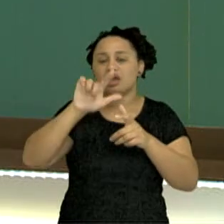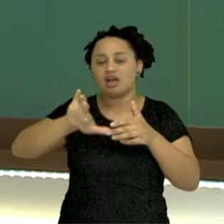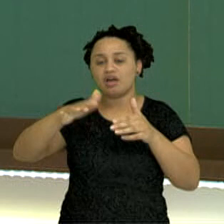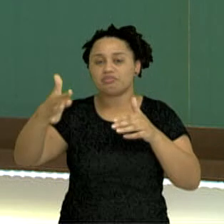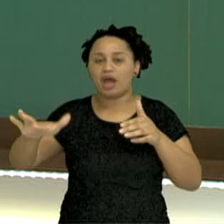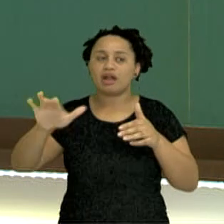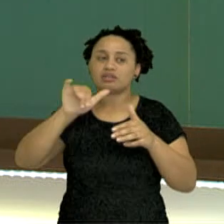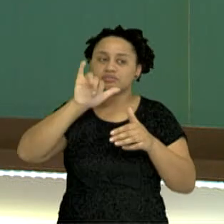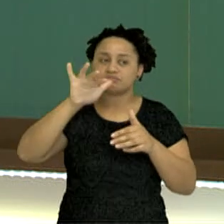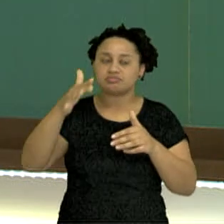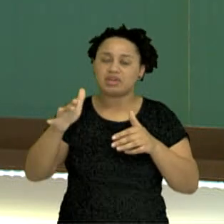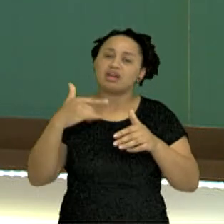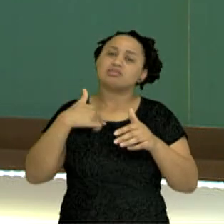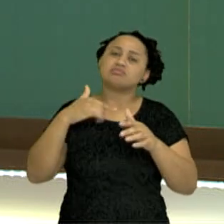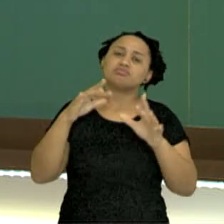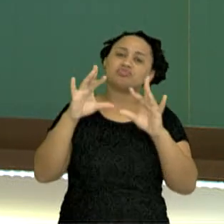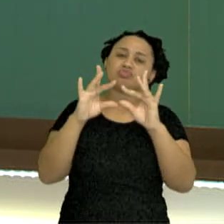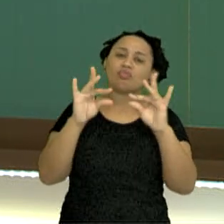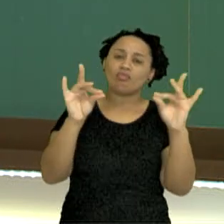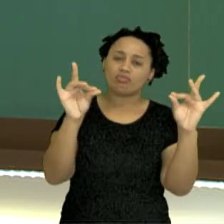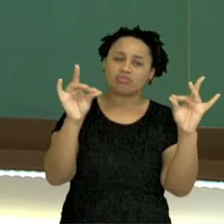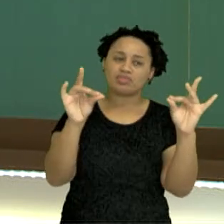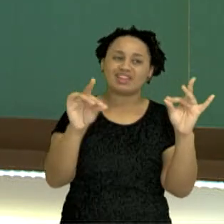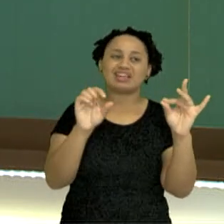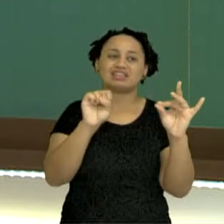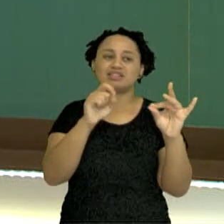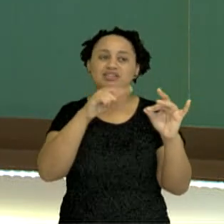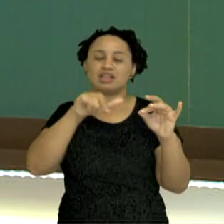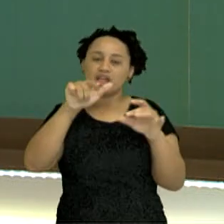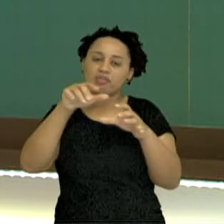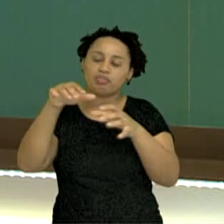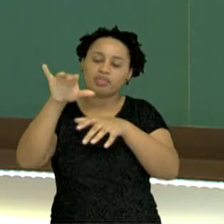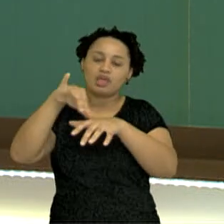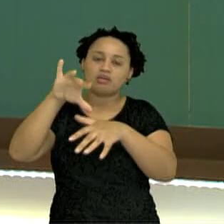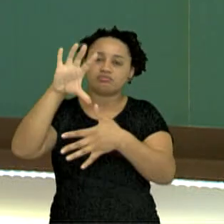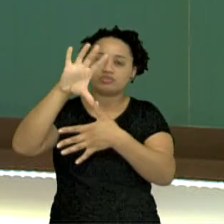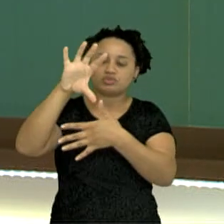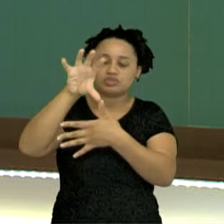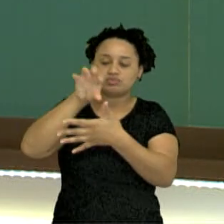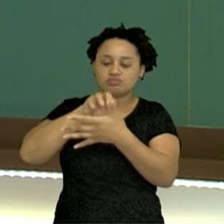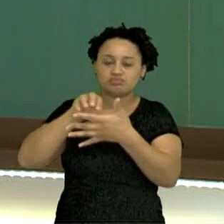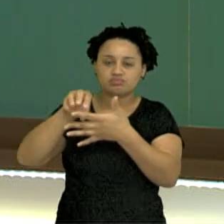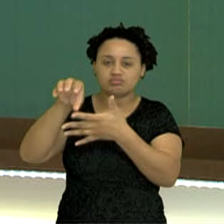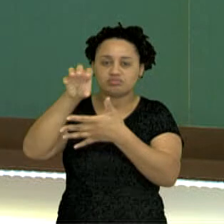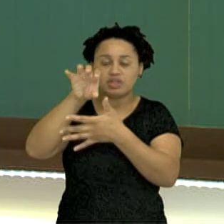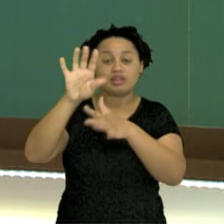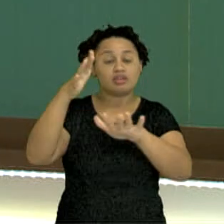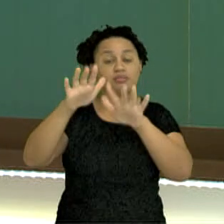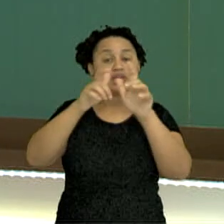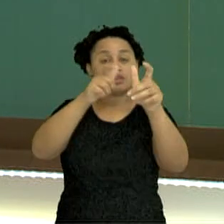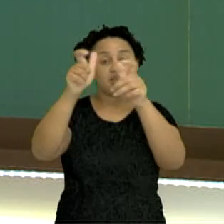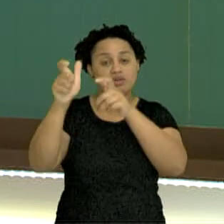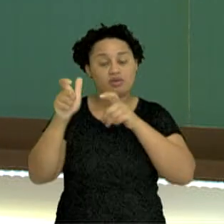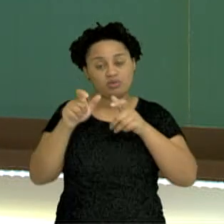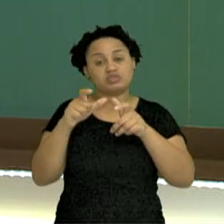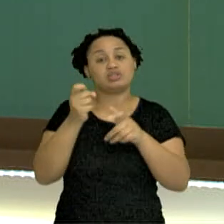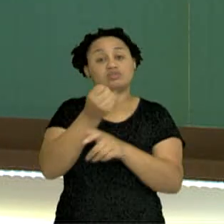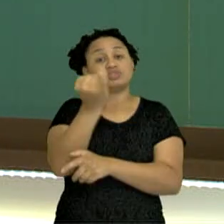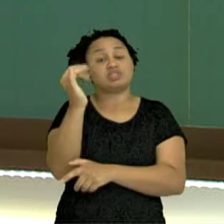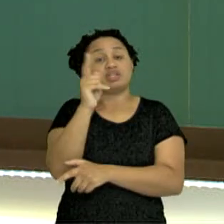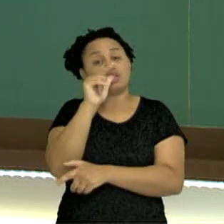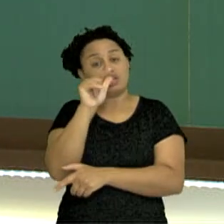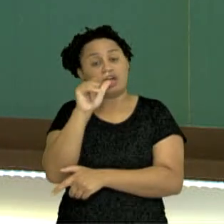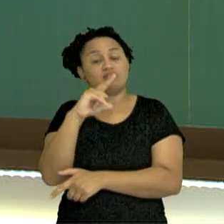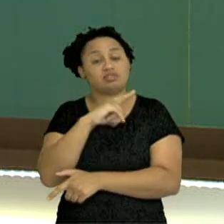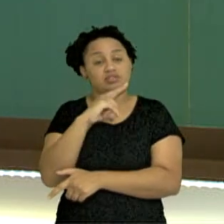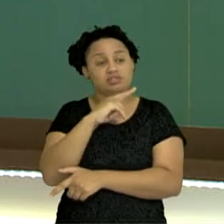oceânicas, vão ser massas de ar úmida. Se originarem no interior dos continentes, dependendo da disponibilidade de água e dos